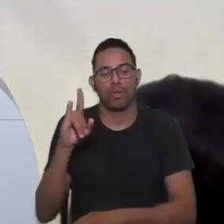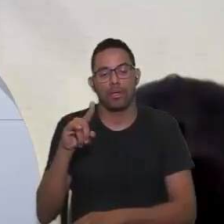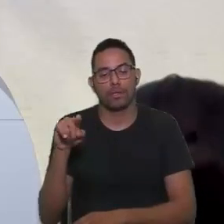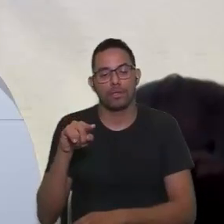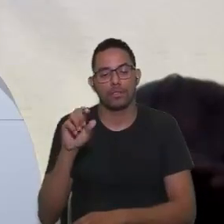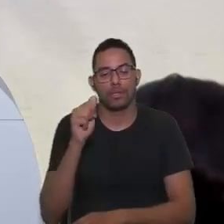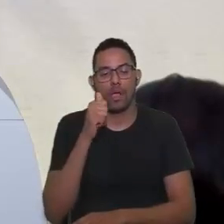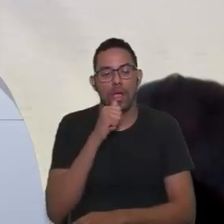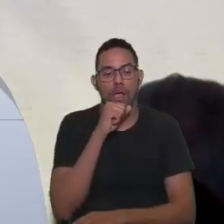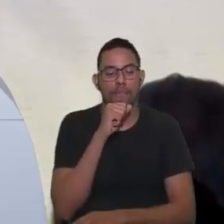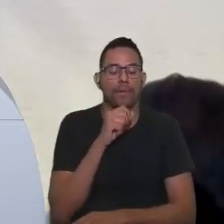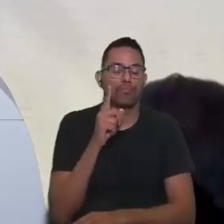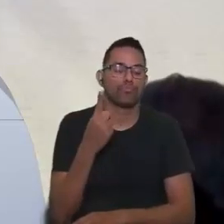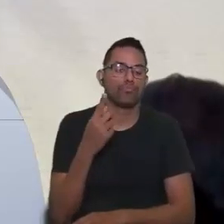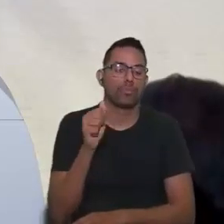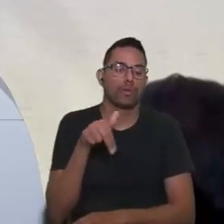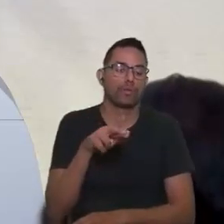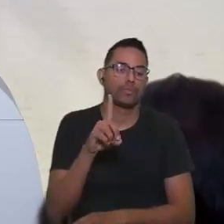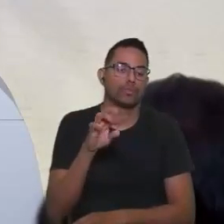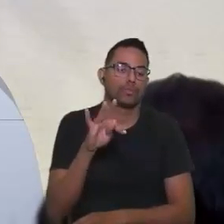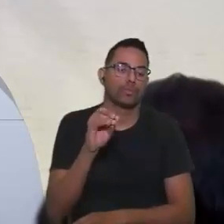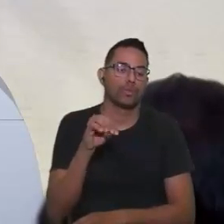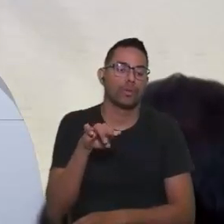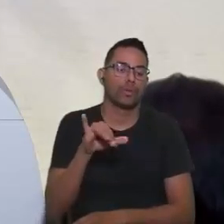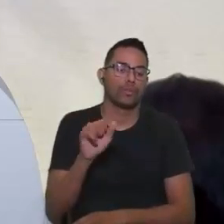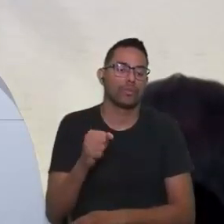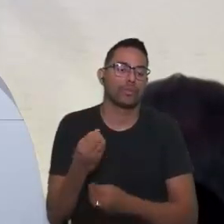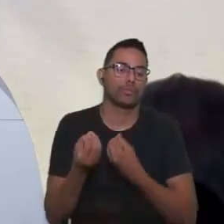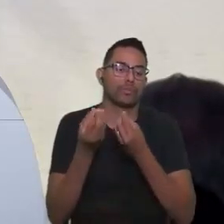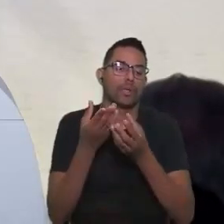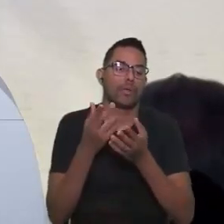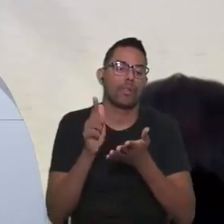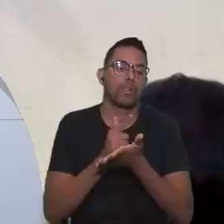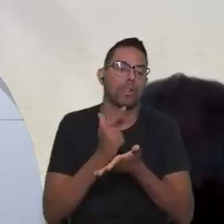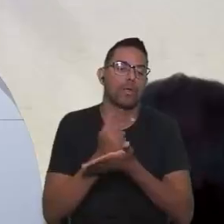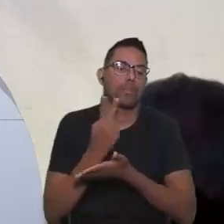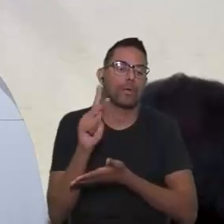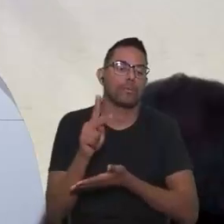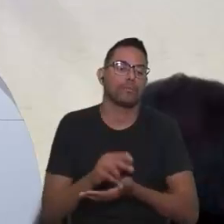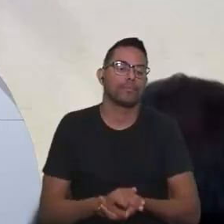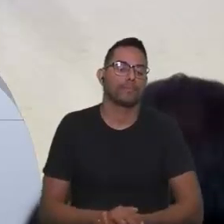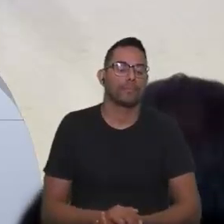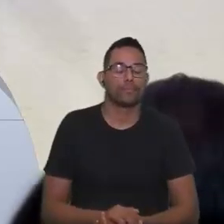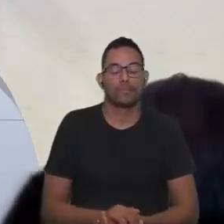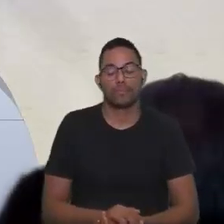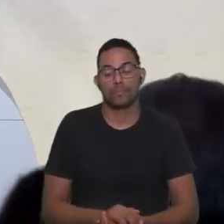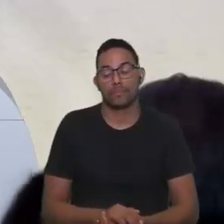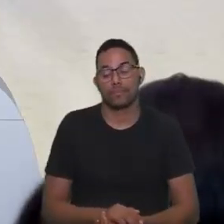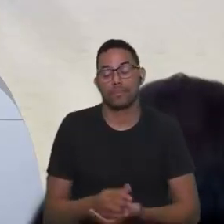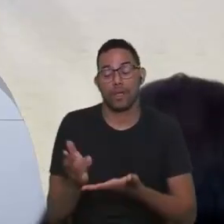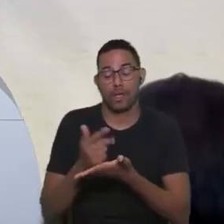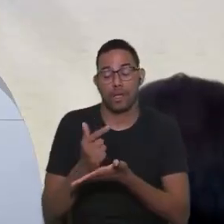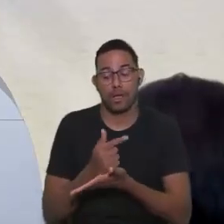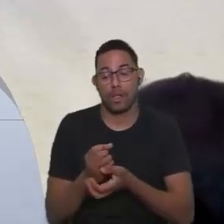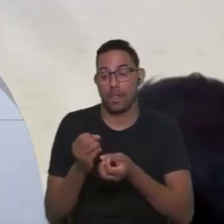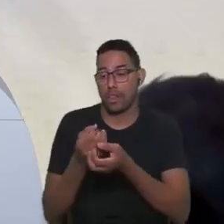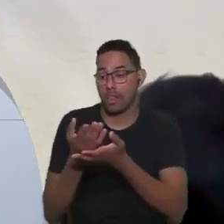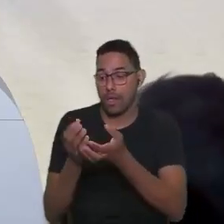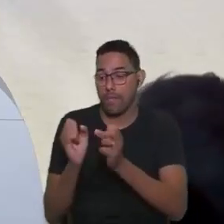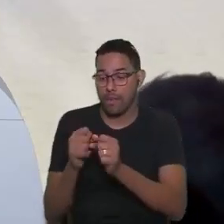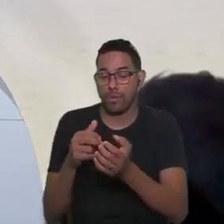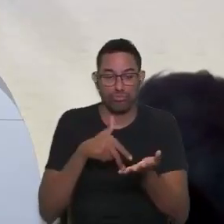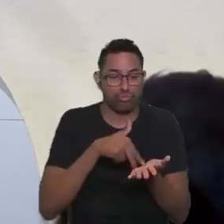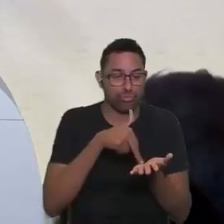dos carnavalescos, a mãe do Antônio, que foi quem tinha dado o livro para ele e dito, esse livro pode dar um